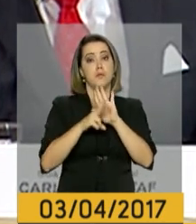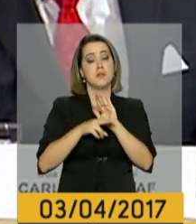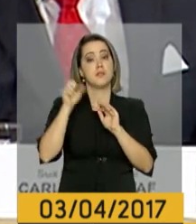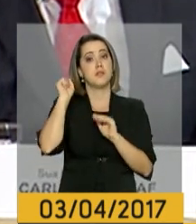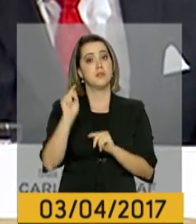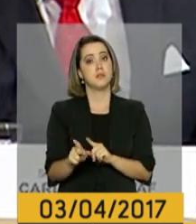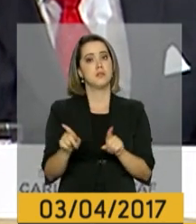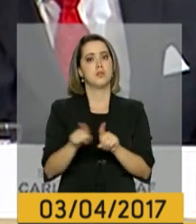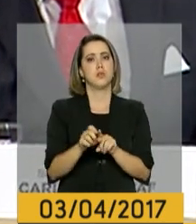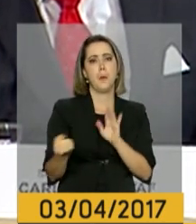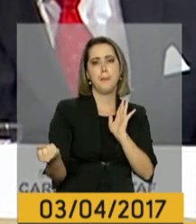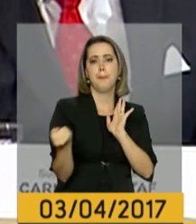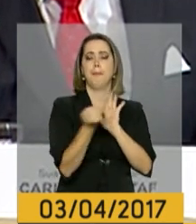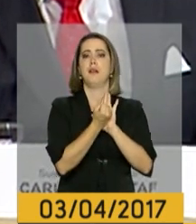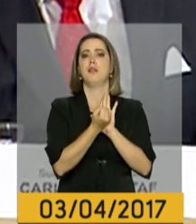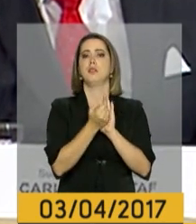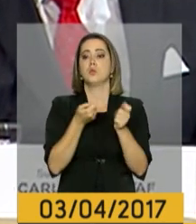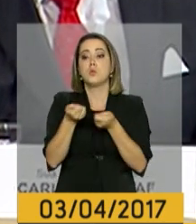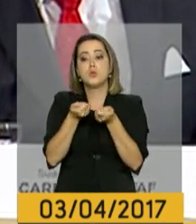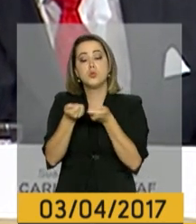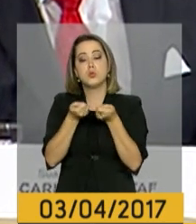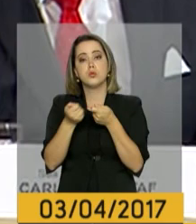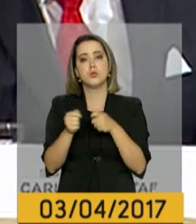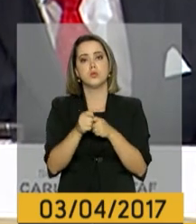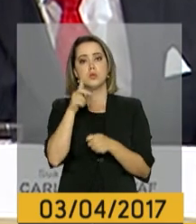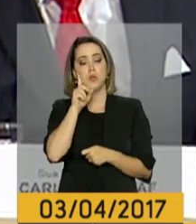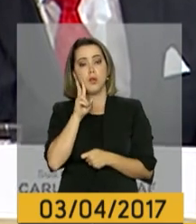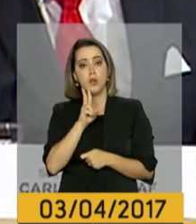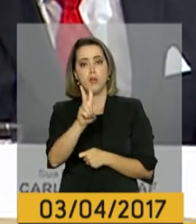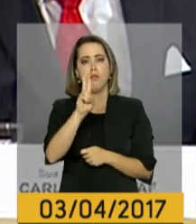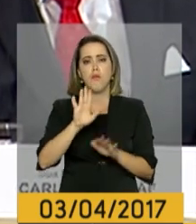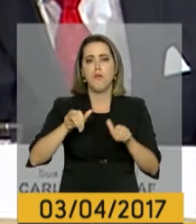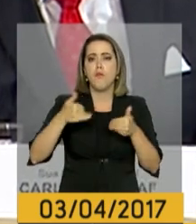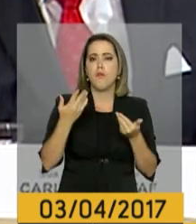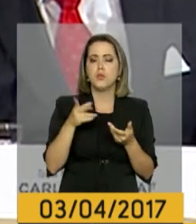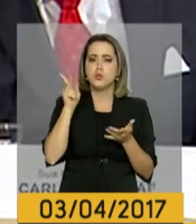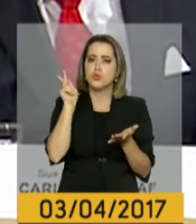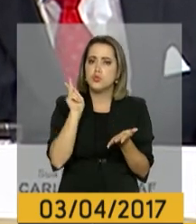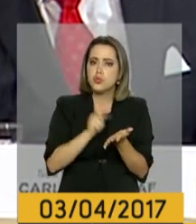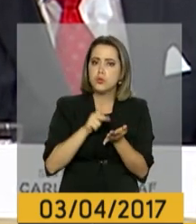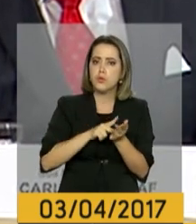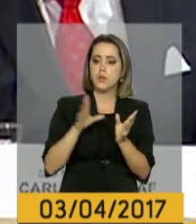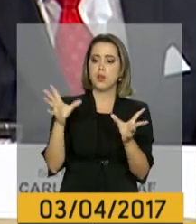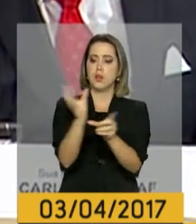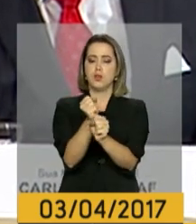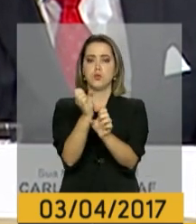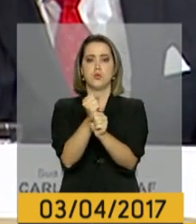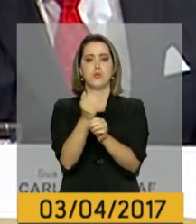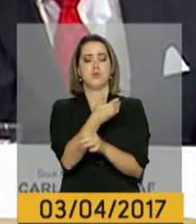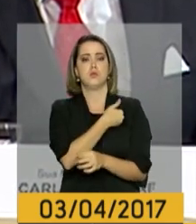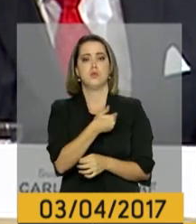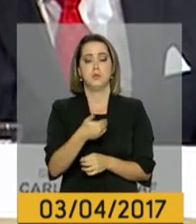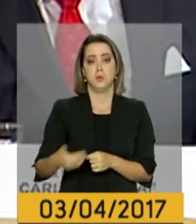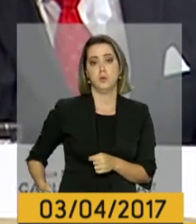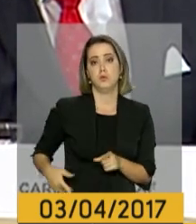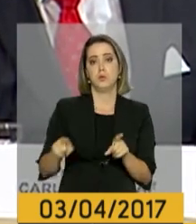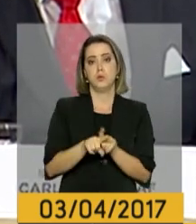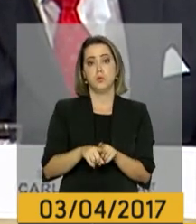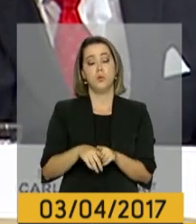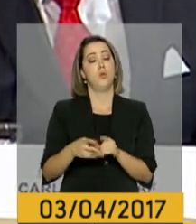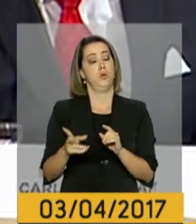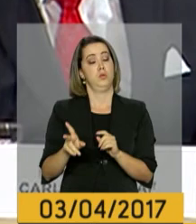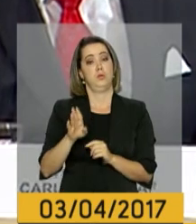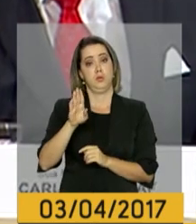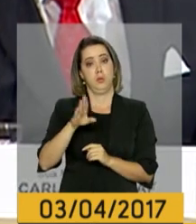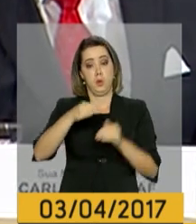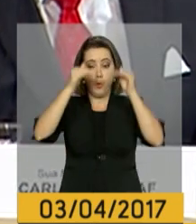marcos regulatórios que observam a racionalidade econômica e primam pela segurança jurídica. Ainda